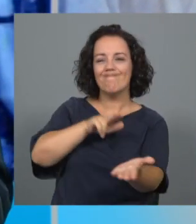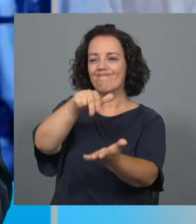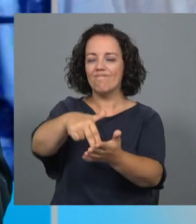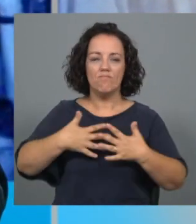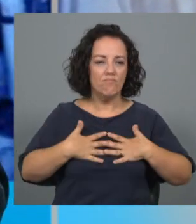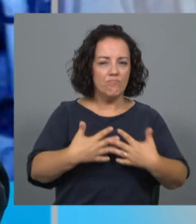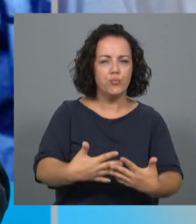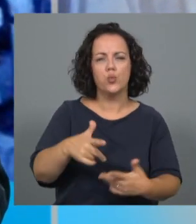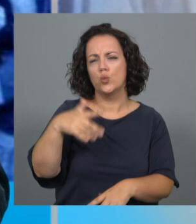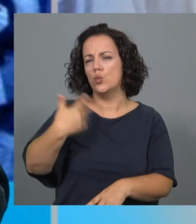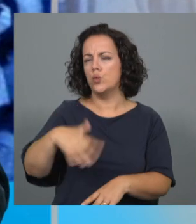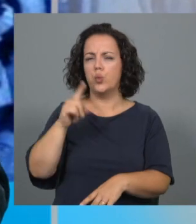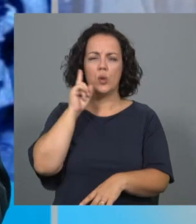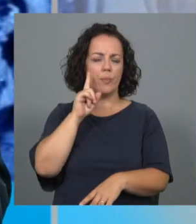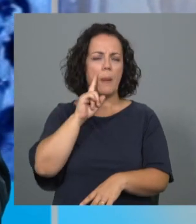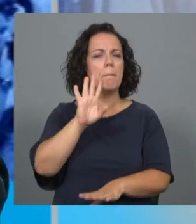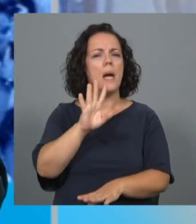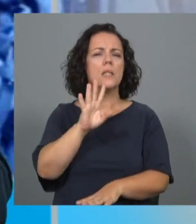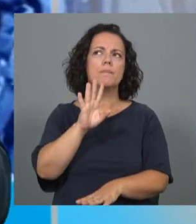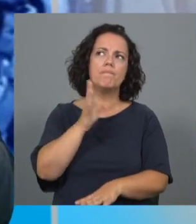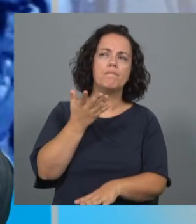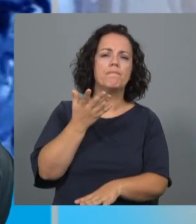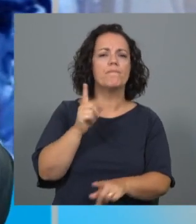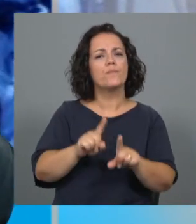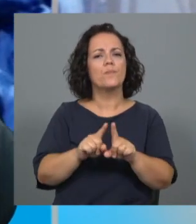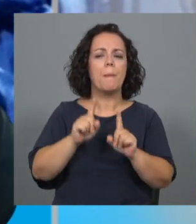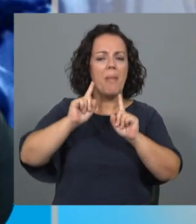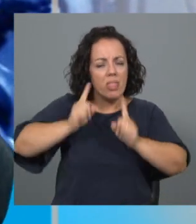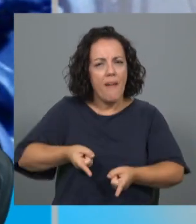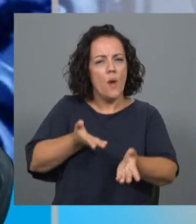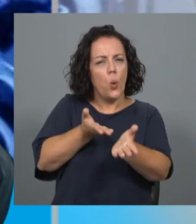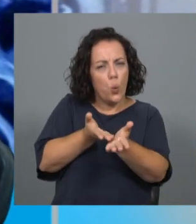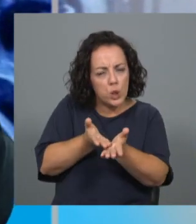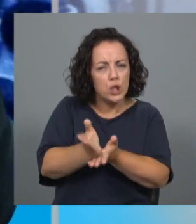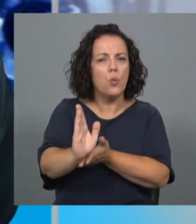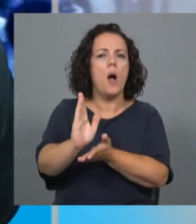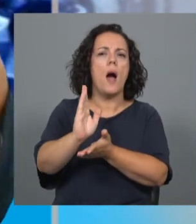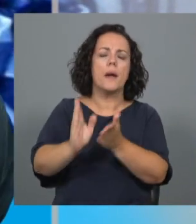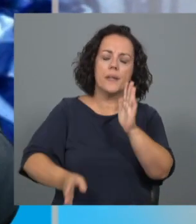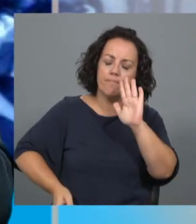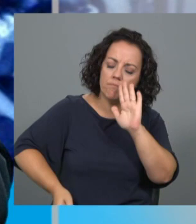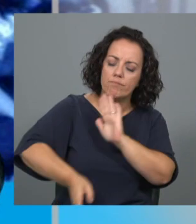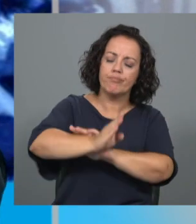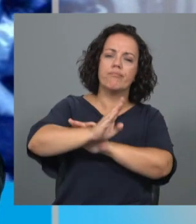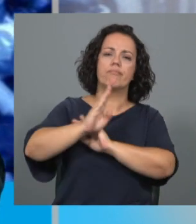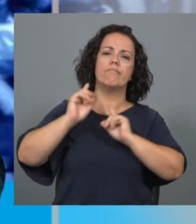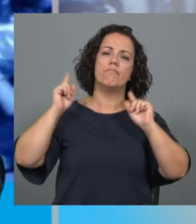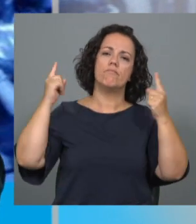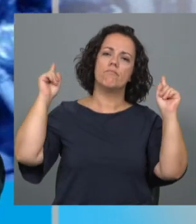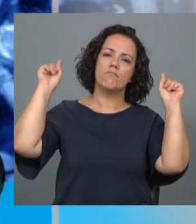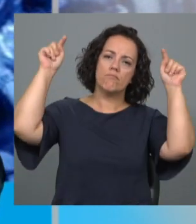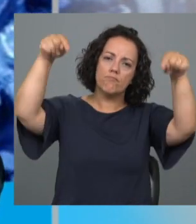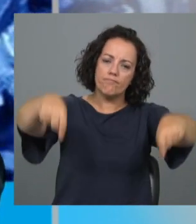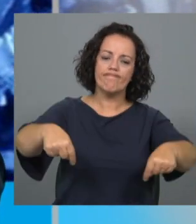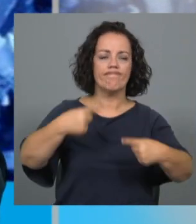3 razões básicas para continuar a fazer missão, para continuar a partir, para continuar a dar testemunho da fé.